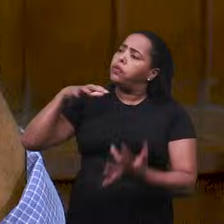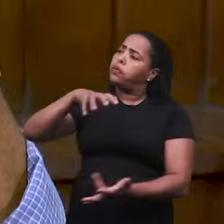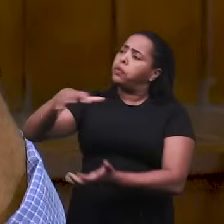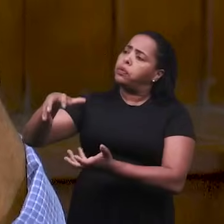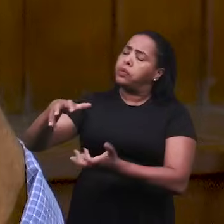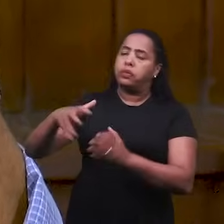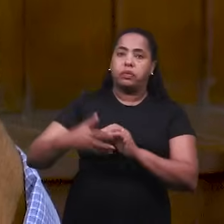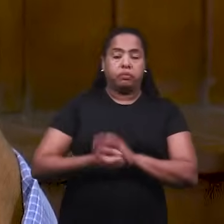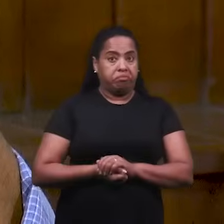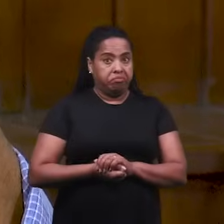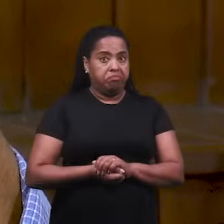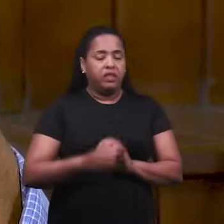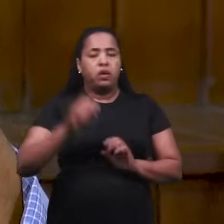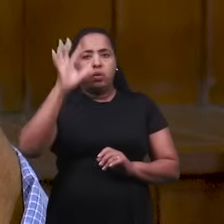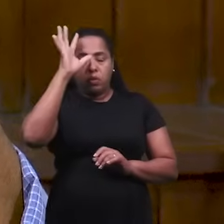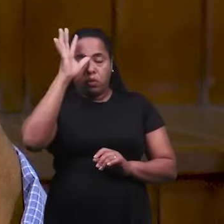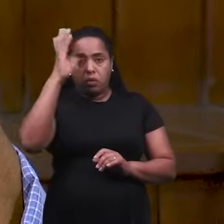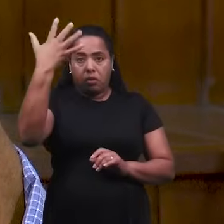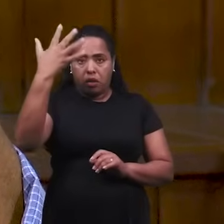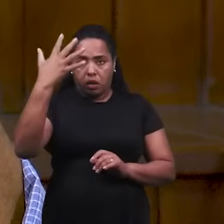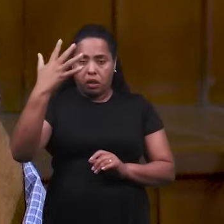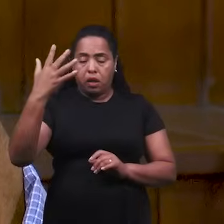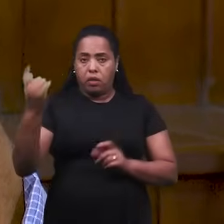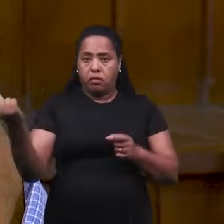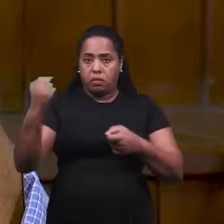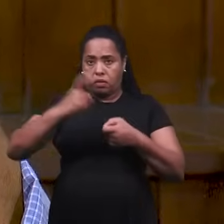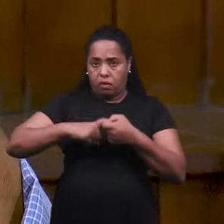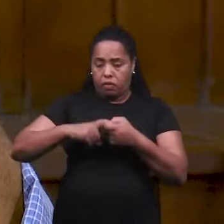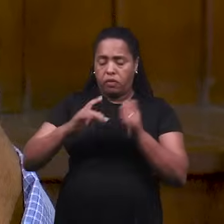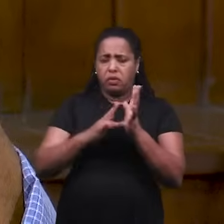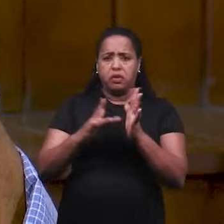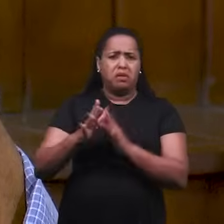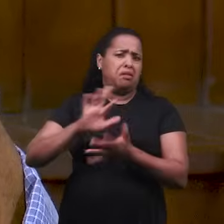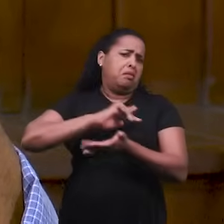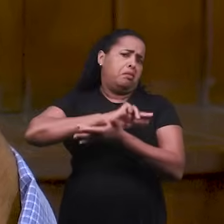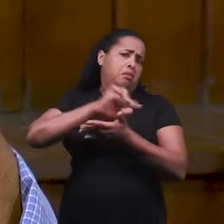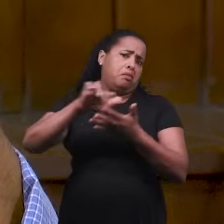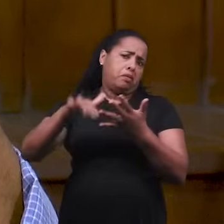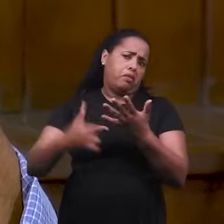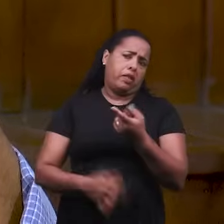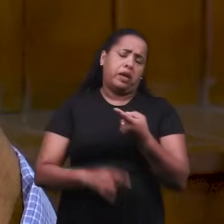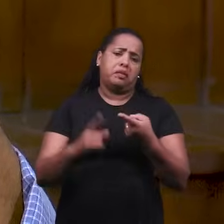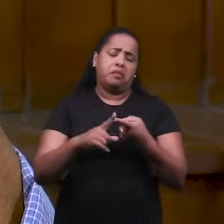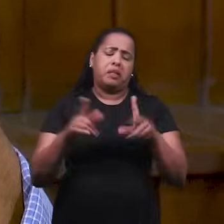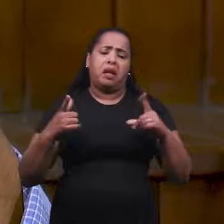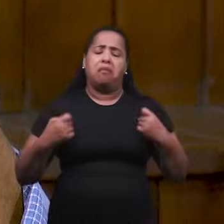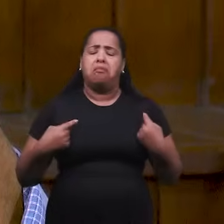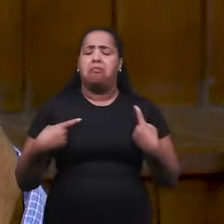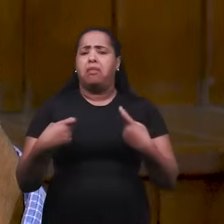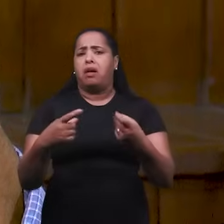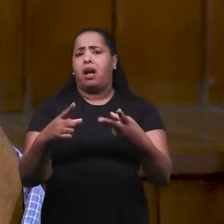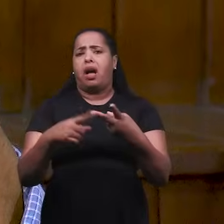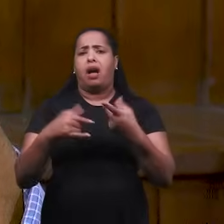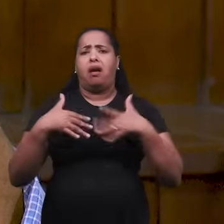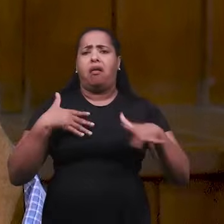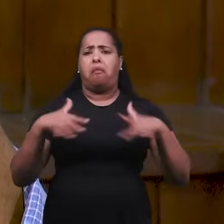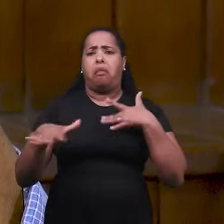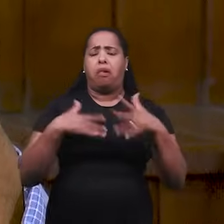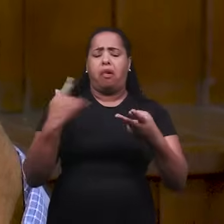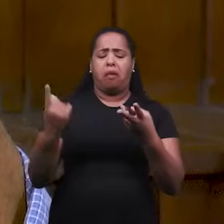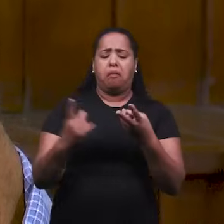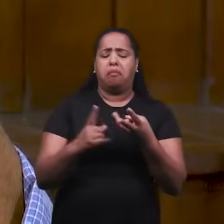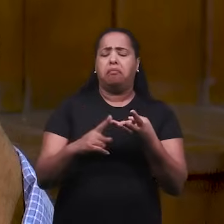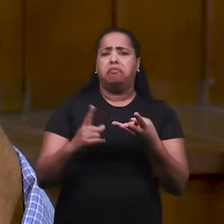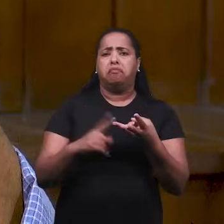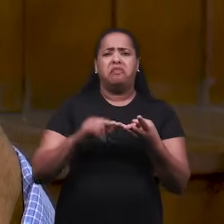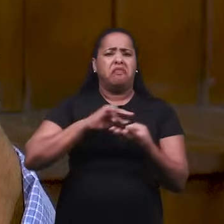sinais da vinda de Jesus são muitos sinais, né? Muitos sinais. Temos sinais de guerra, de terremoto,